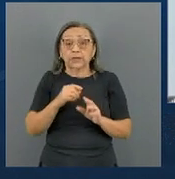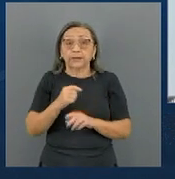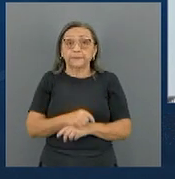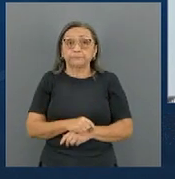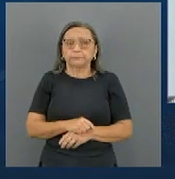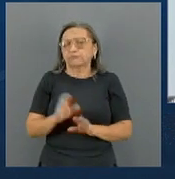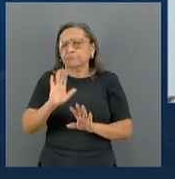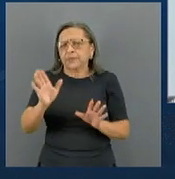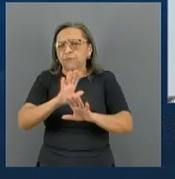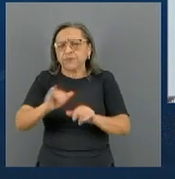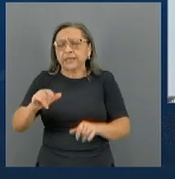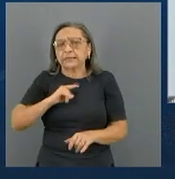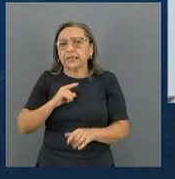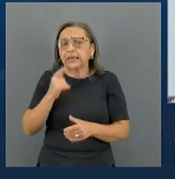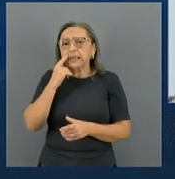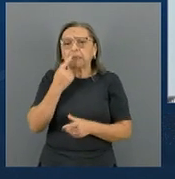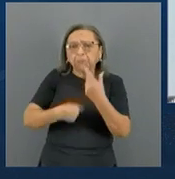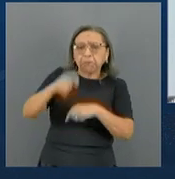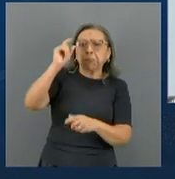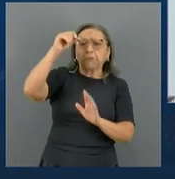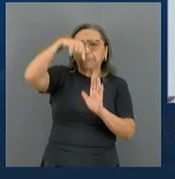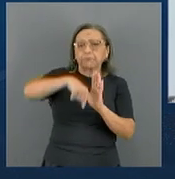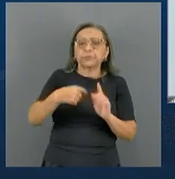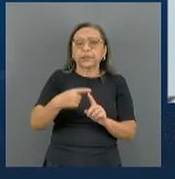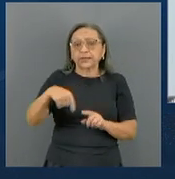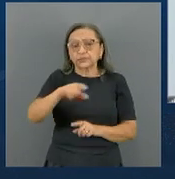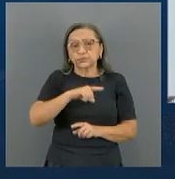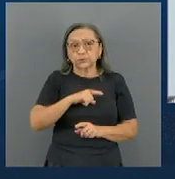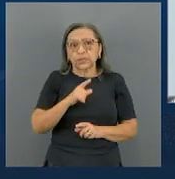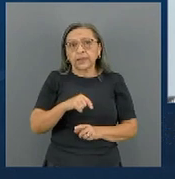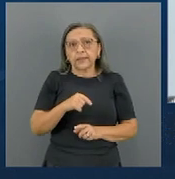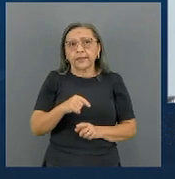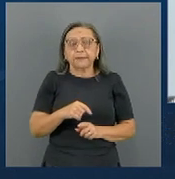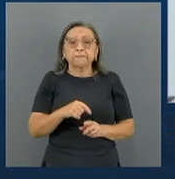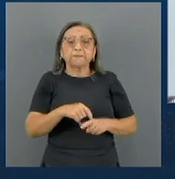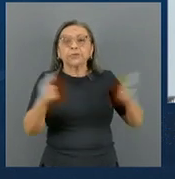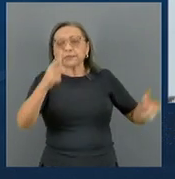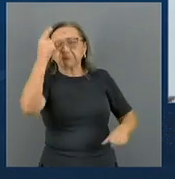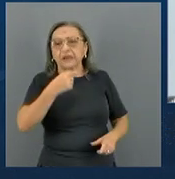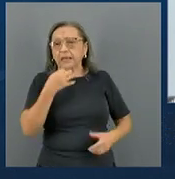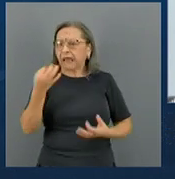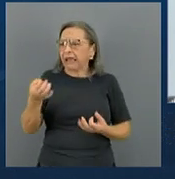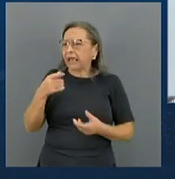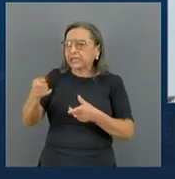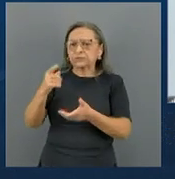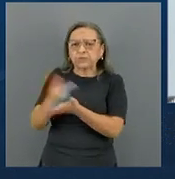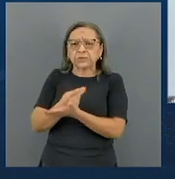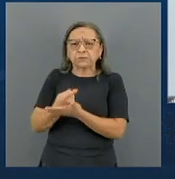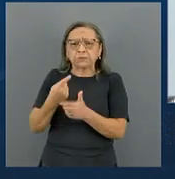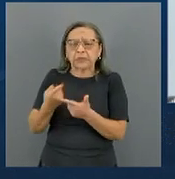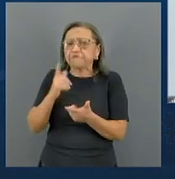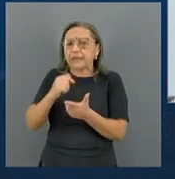Não irá haver um recrudescimento, porque esse normalmente é o argumento que mais se vê, um recrudescimento que isto